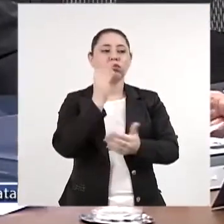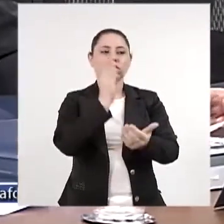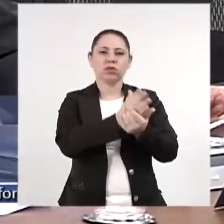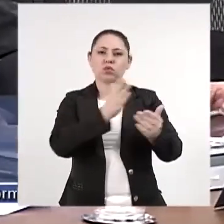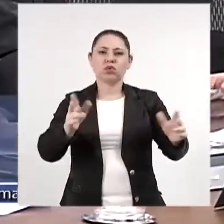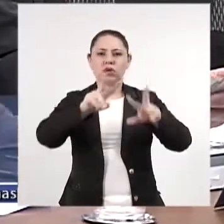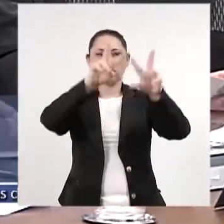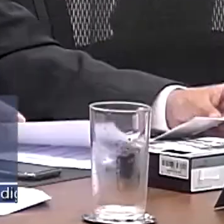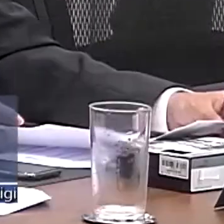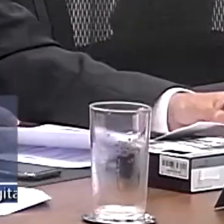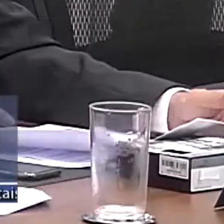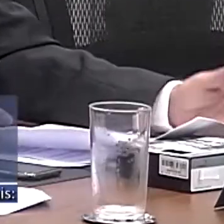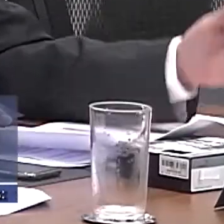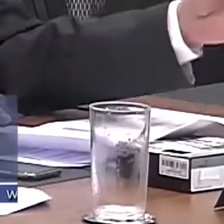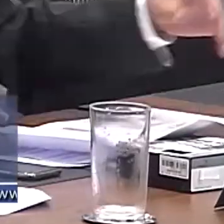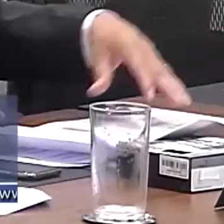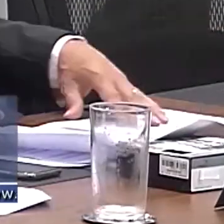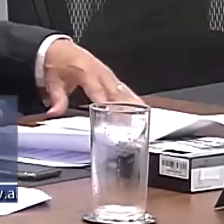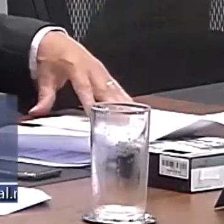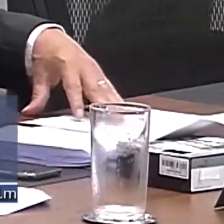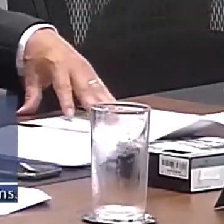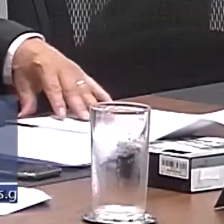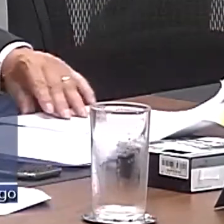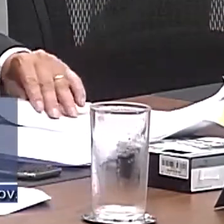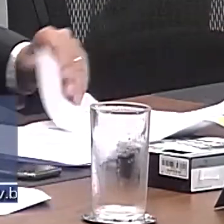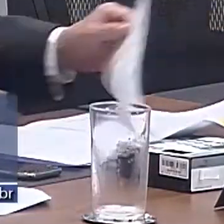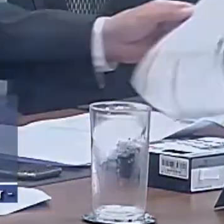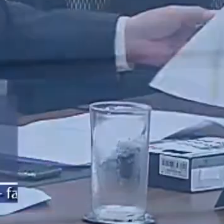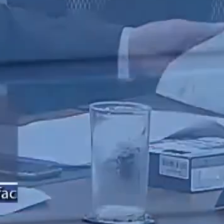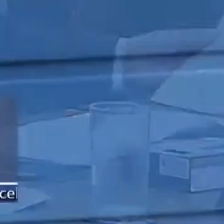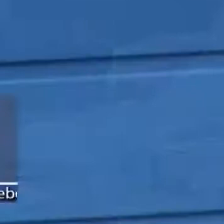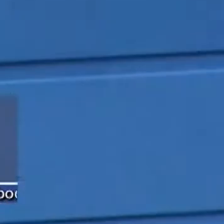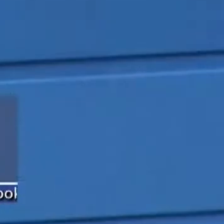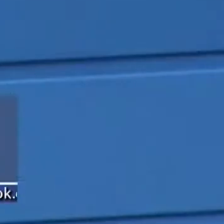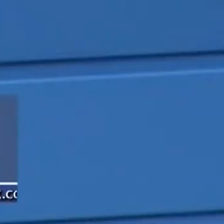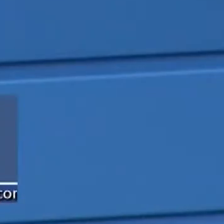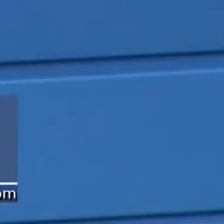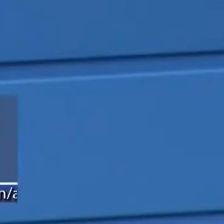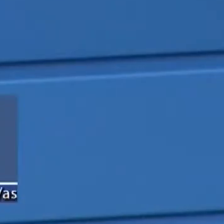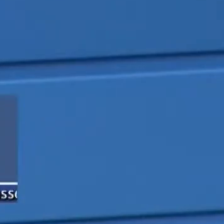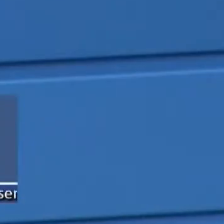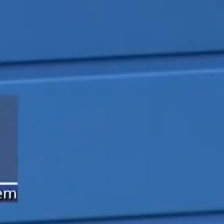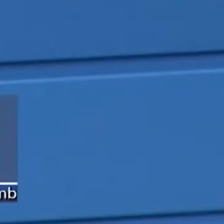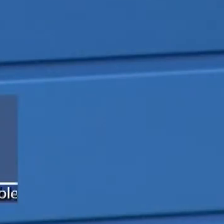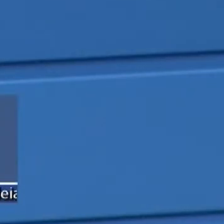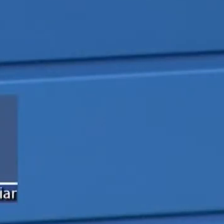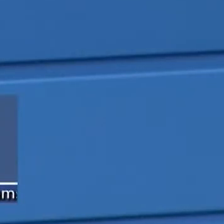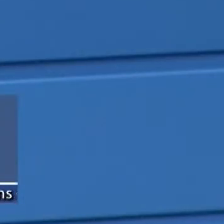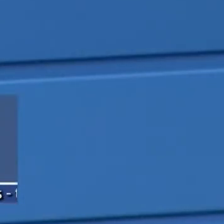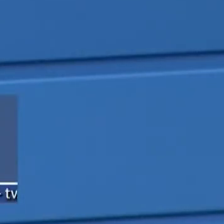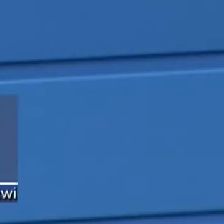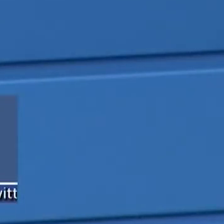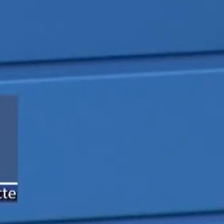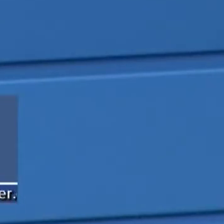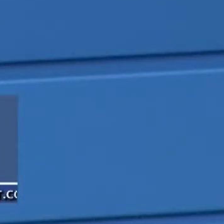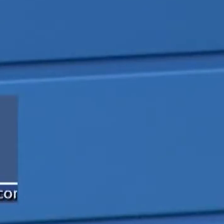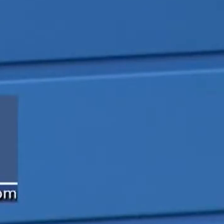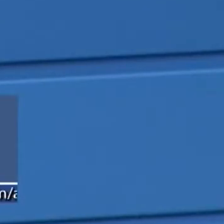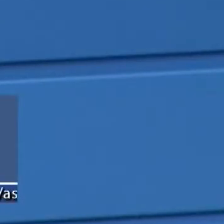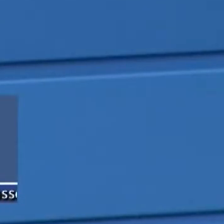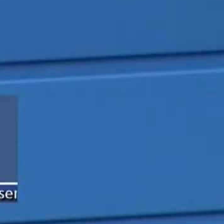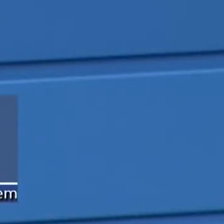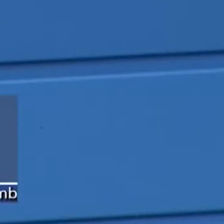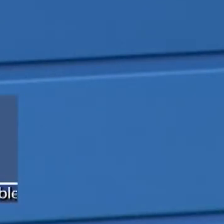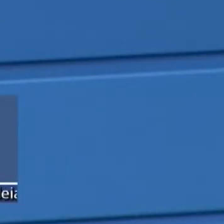importante, como fez também com a reforma da Previdência. O Estado brasileiro precisa largar de ser lerdo